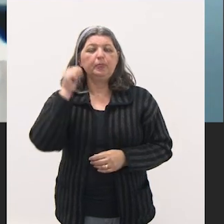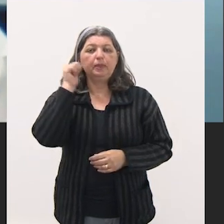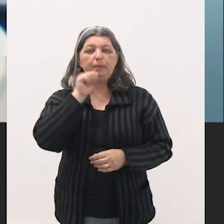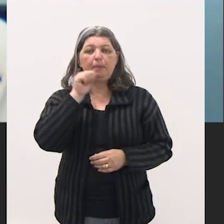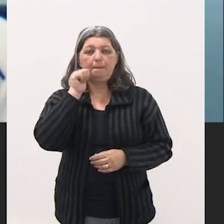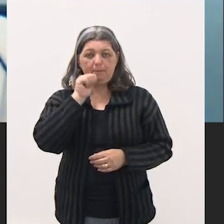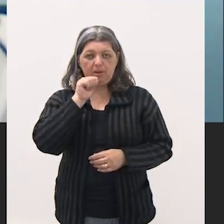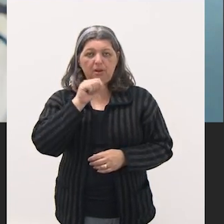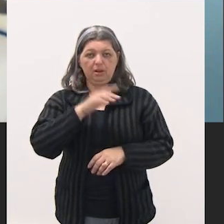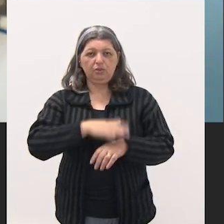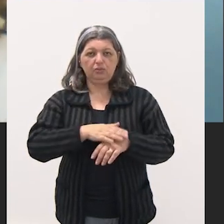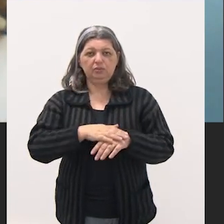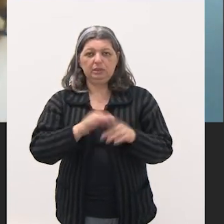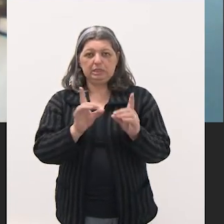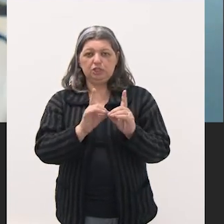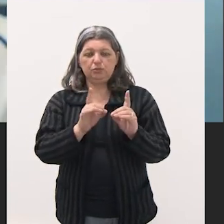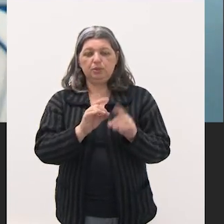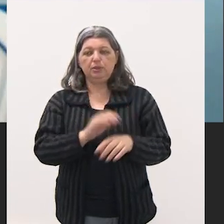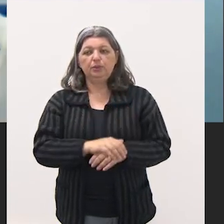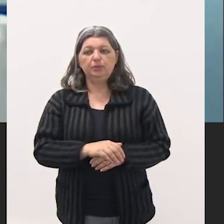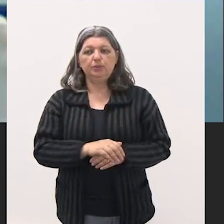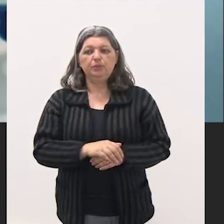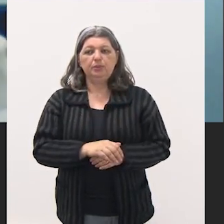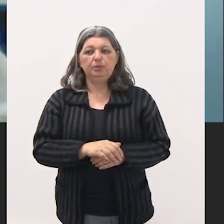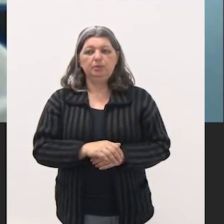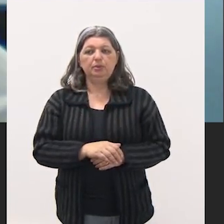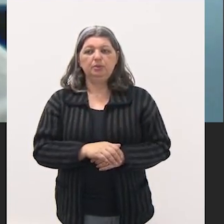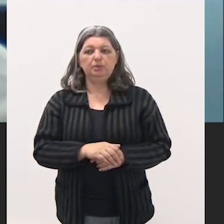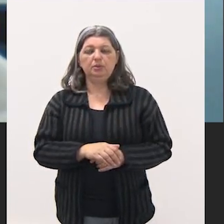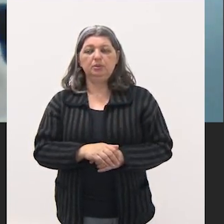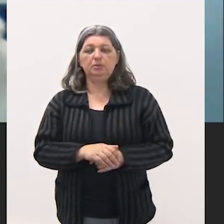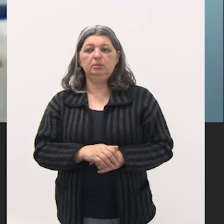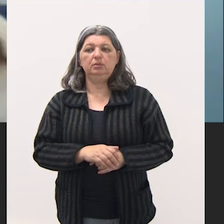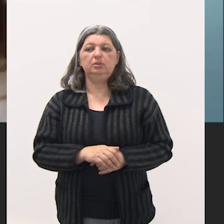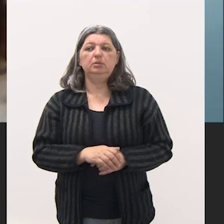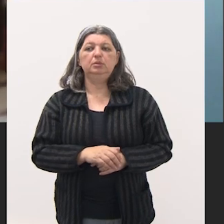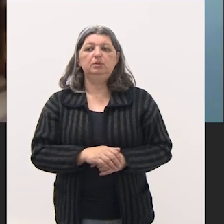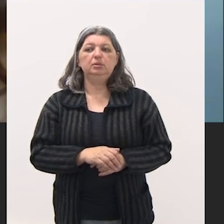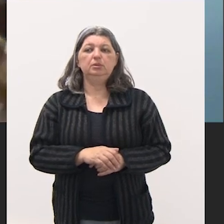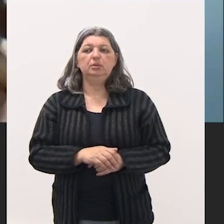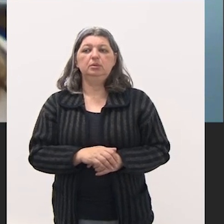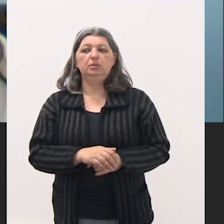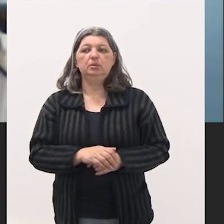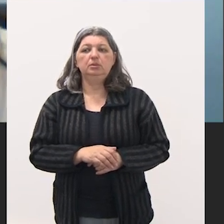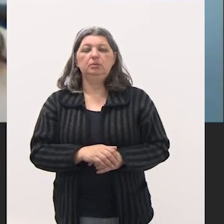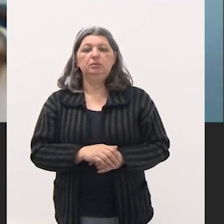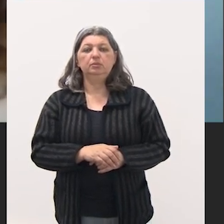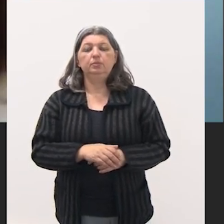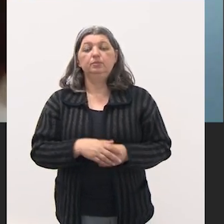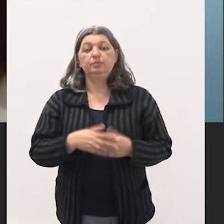atendi, que essa paciente que eu atendi, essa paciente, ela